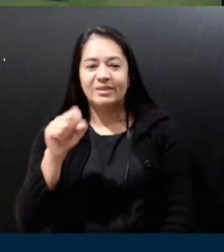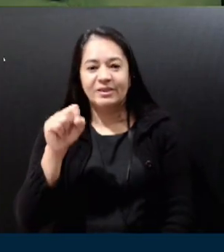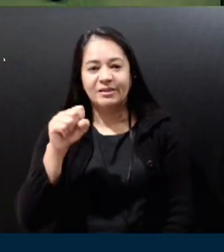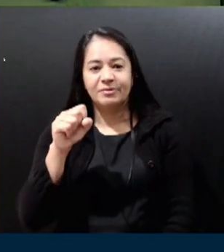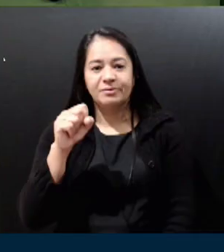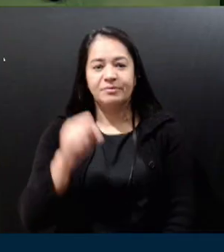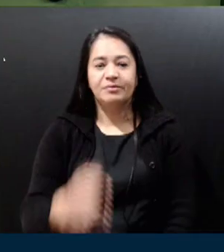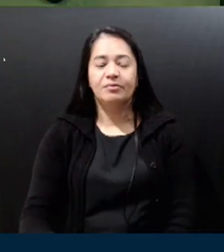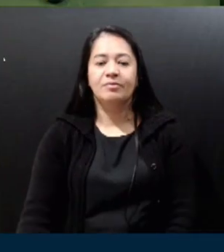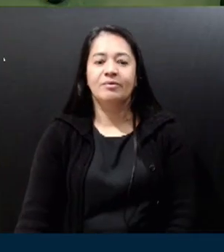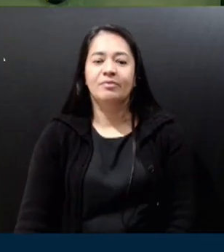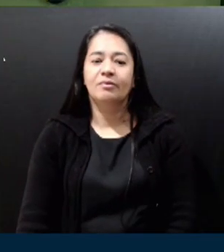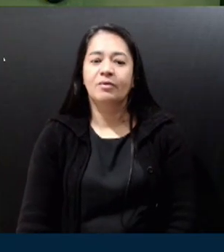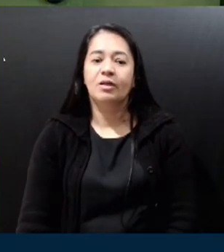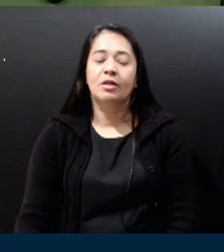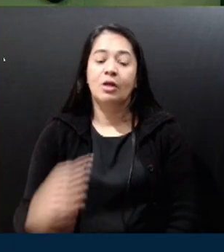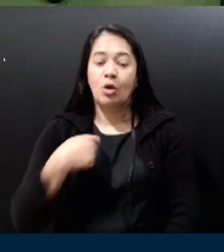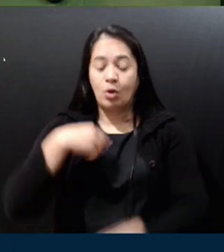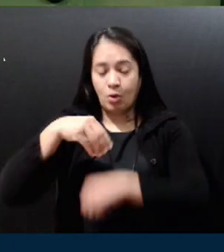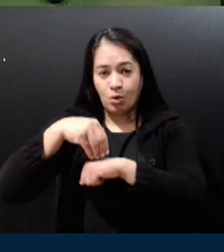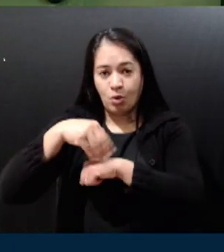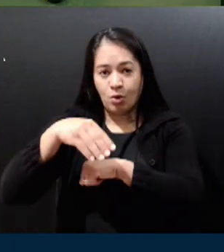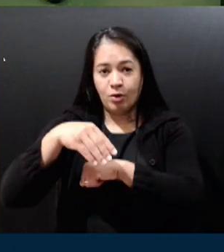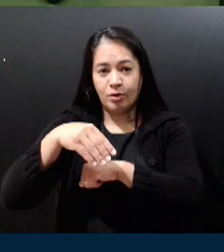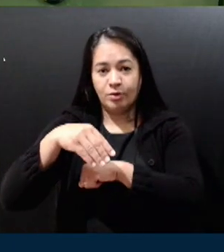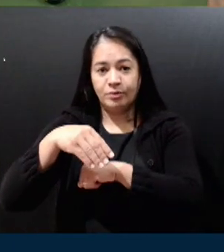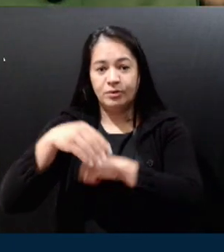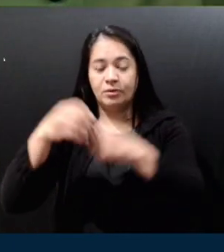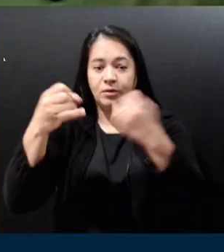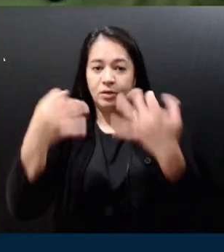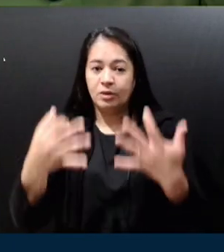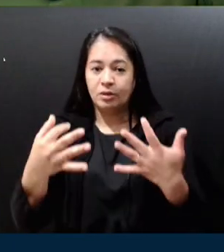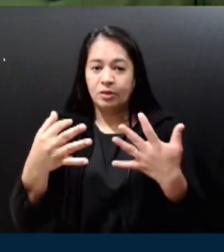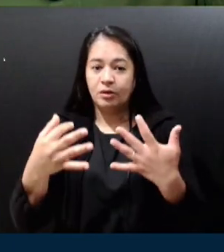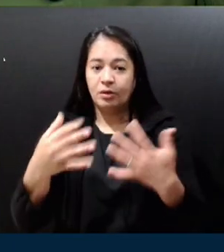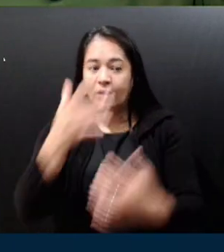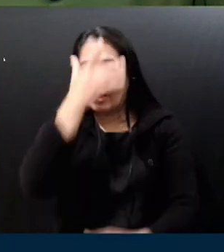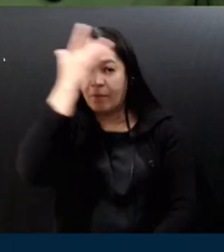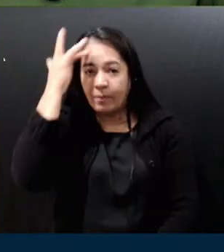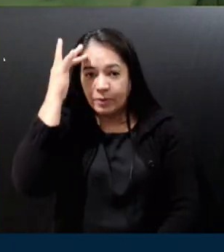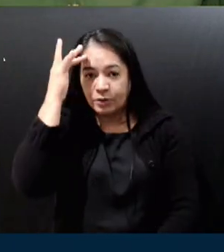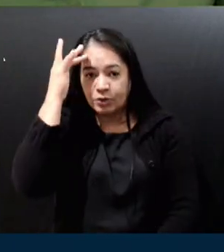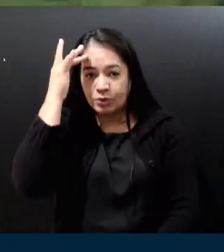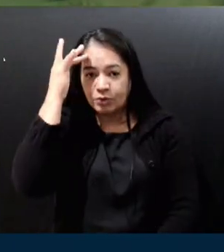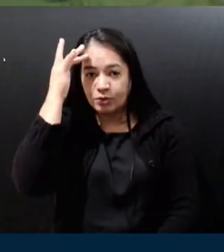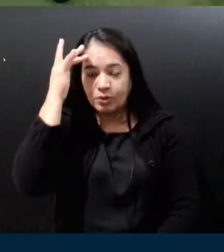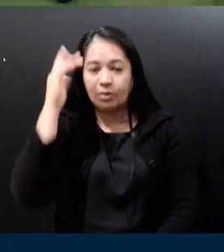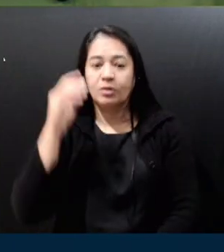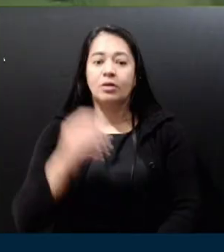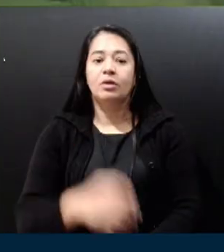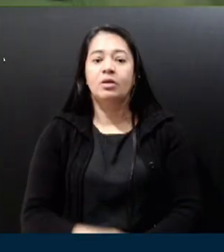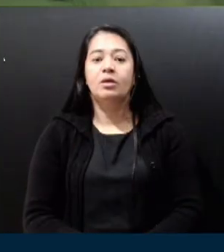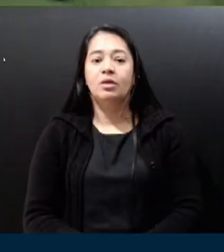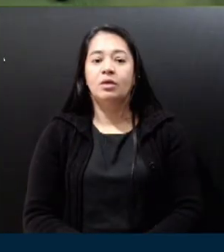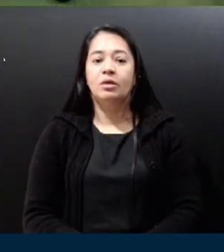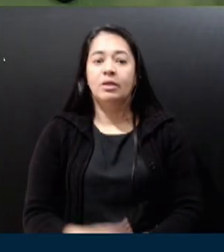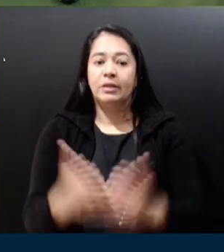que eu entendi? É uma pessoa que é cristã, não